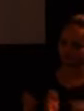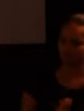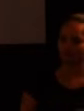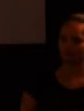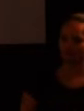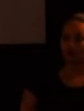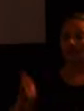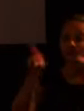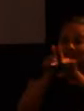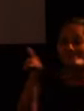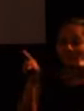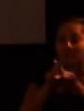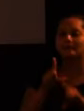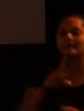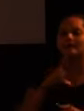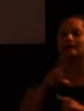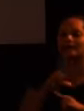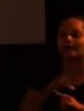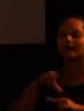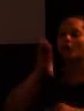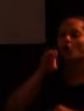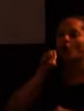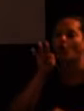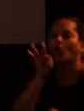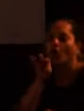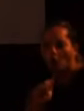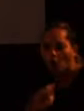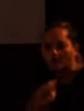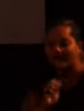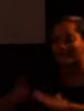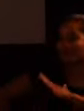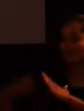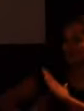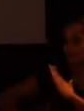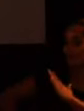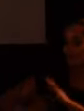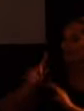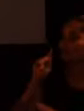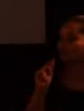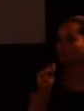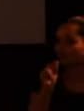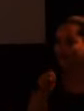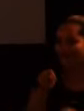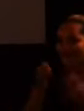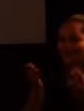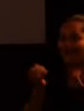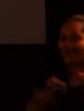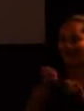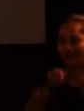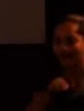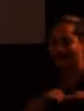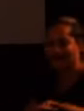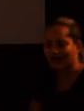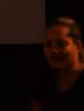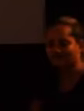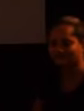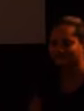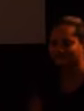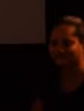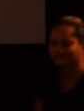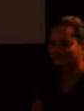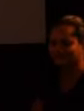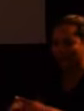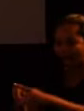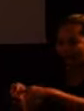a cota máxima de garagem, que é uma relação também para definir um máximo de área destinada à